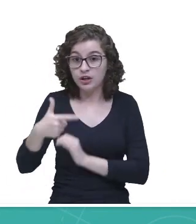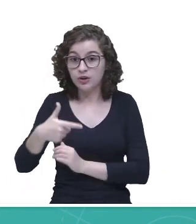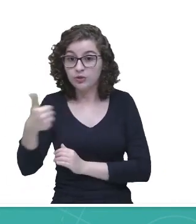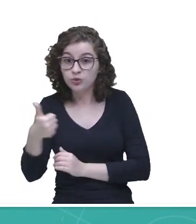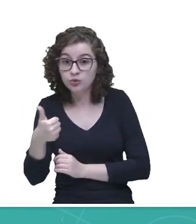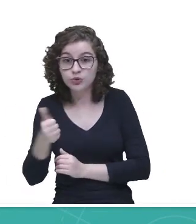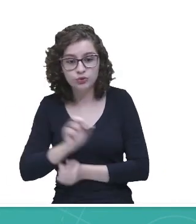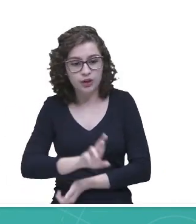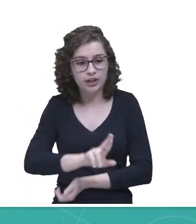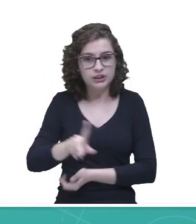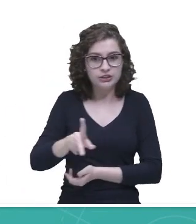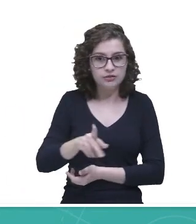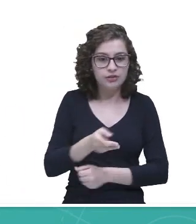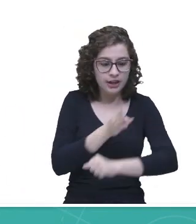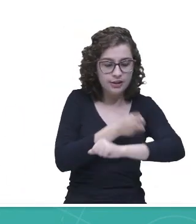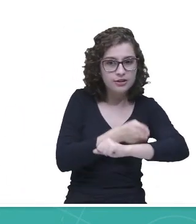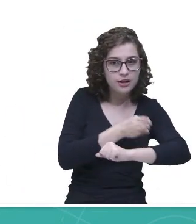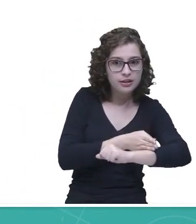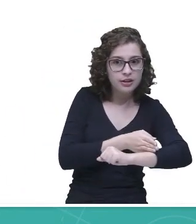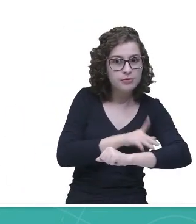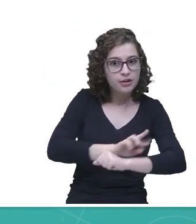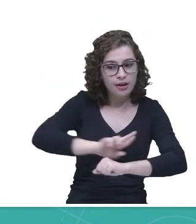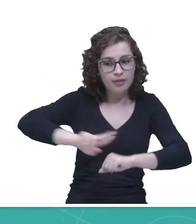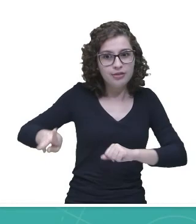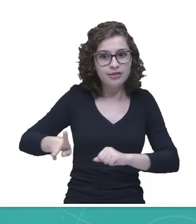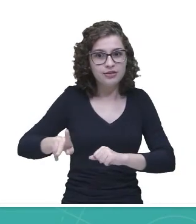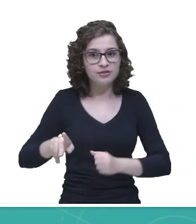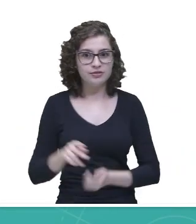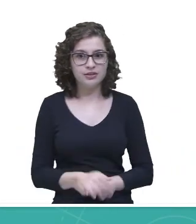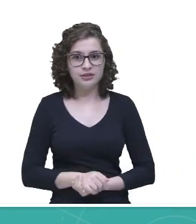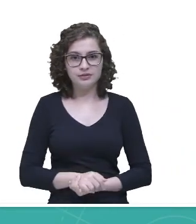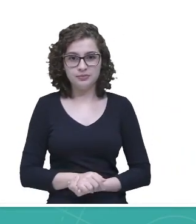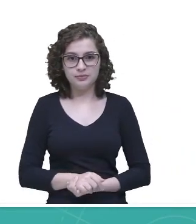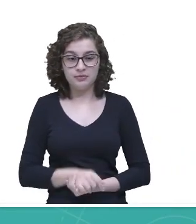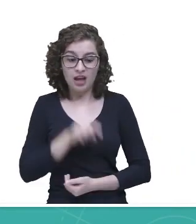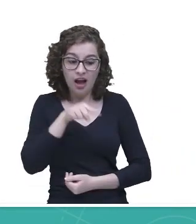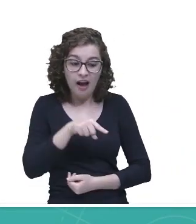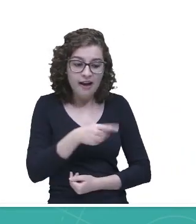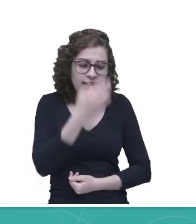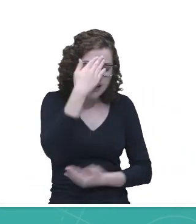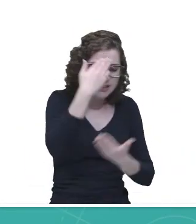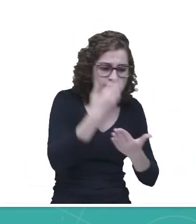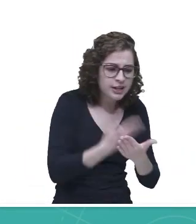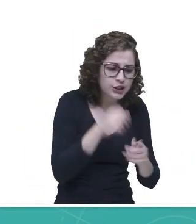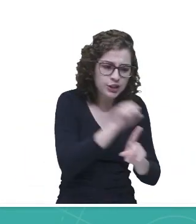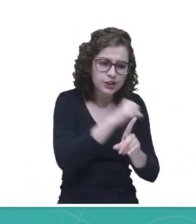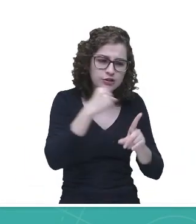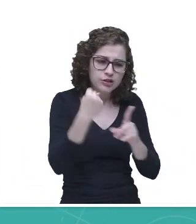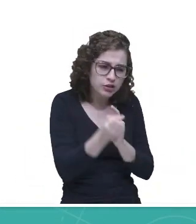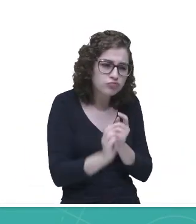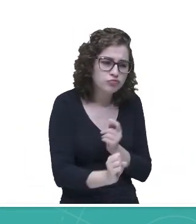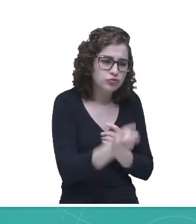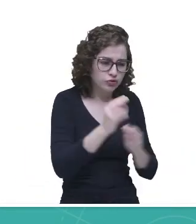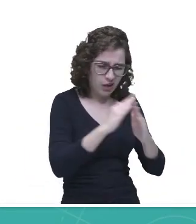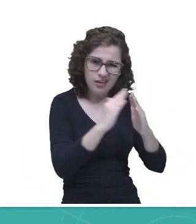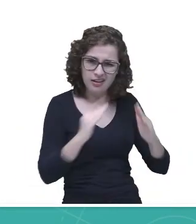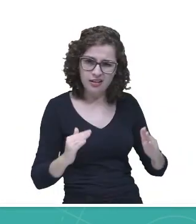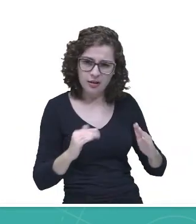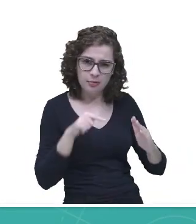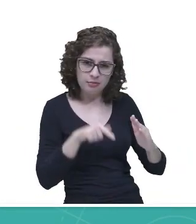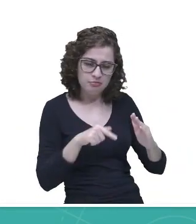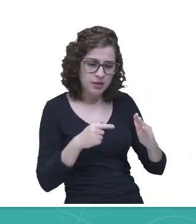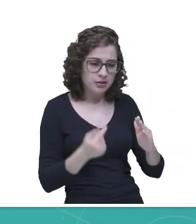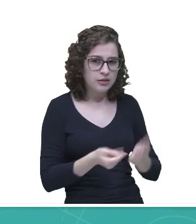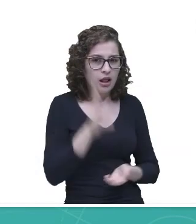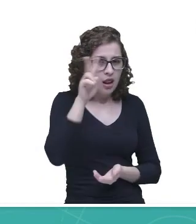medieval, aonde se crê piamente nessa organização social, tudo bem? Lembre-se que os camponeses não têm